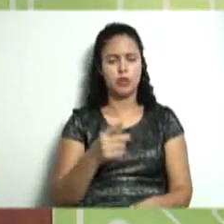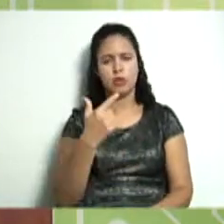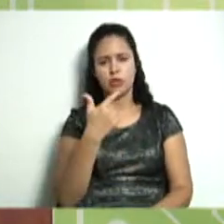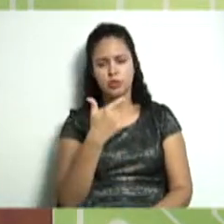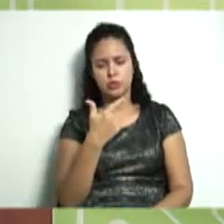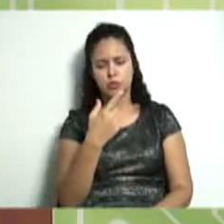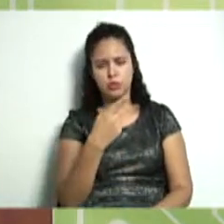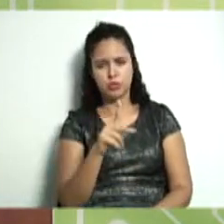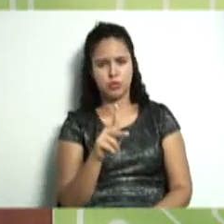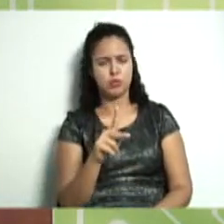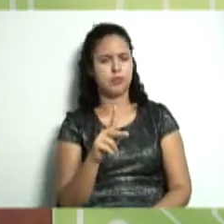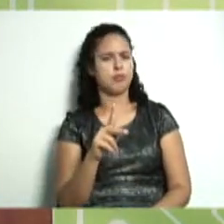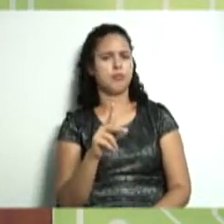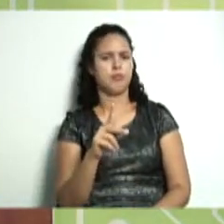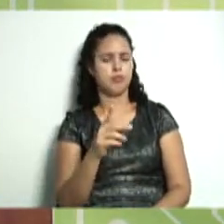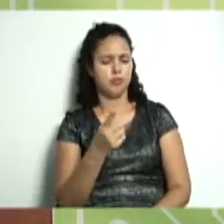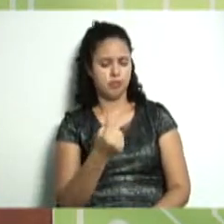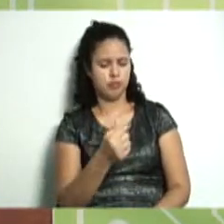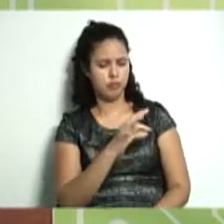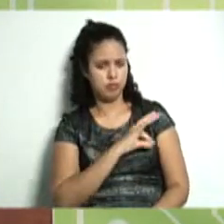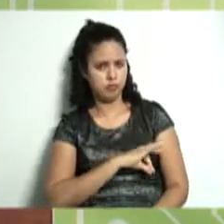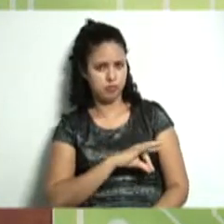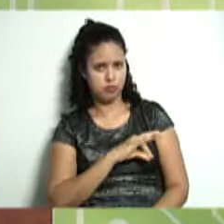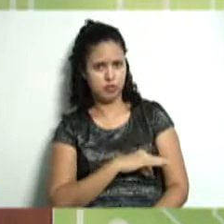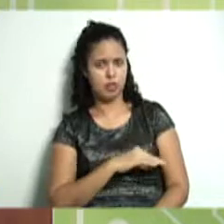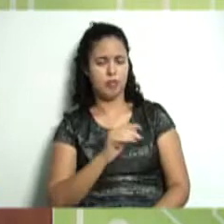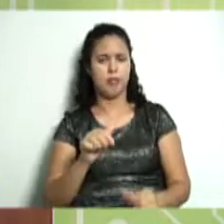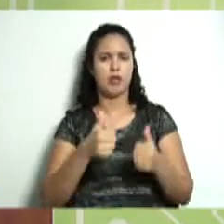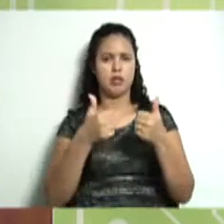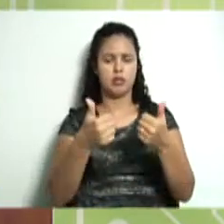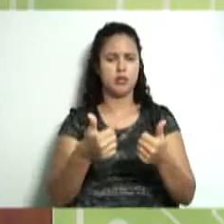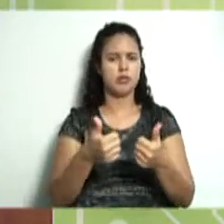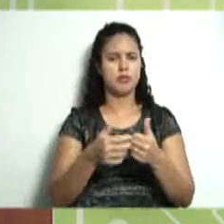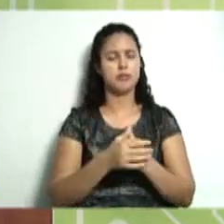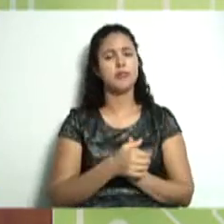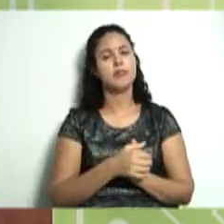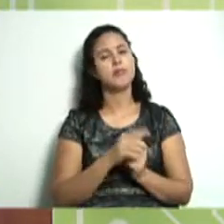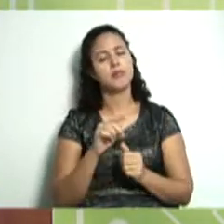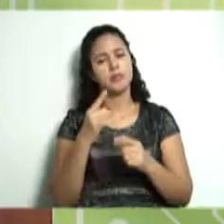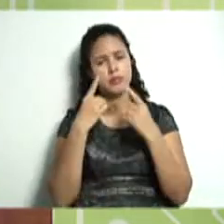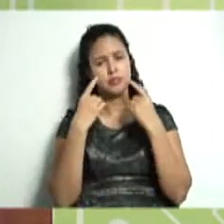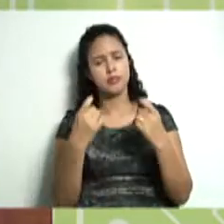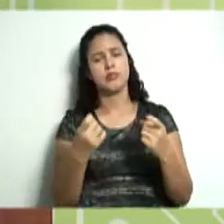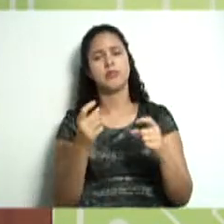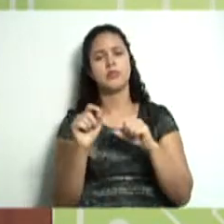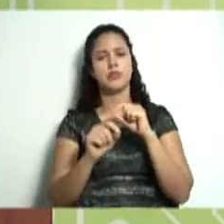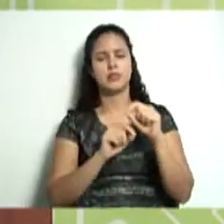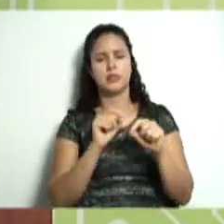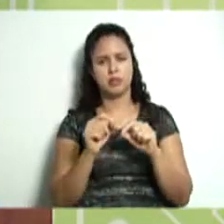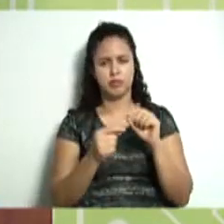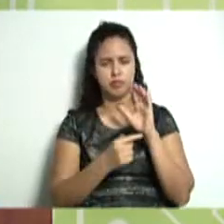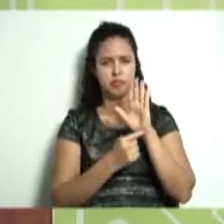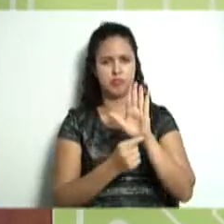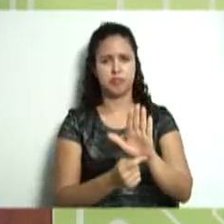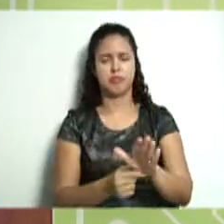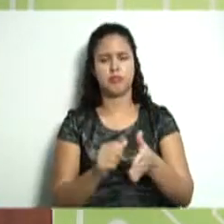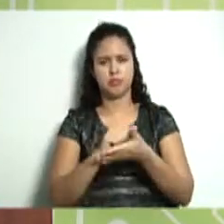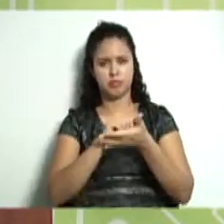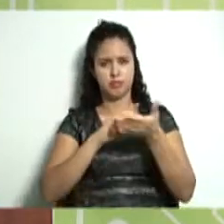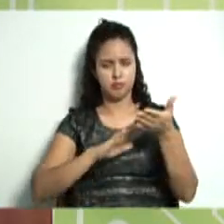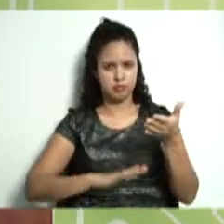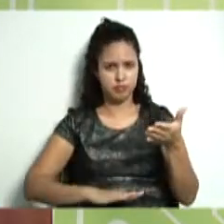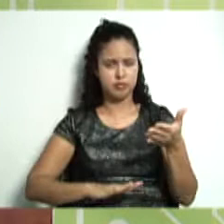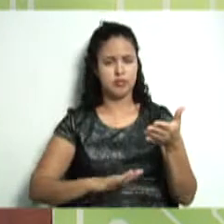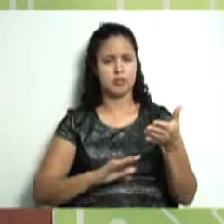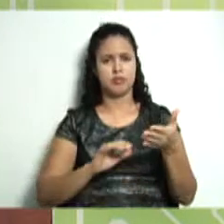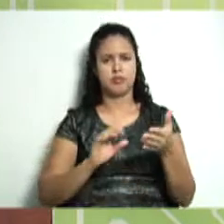melhore através dessa atividade. Veja que bacana. Então, o interessante, gente, e aí eu já trago até uma atividade de vocês têm lá